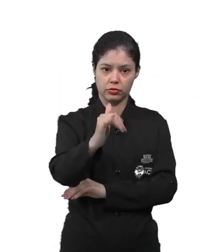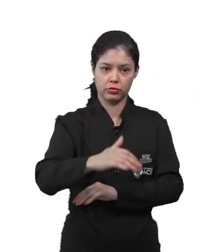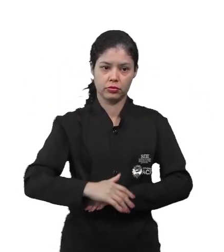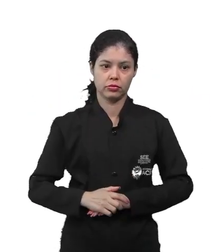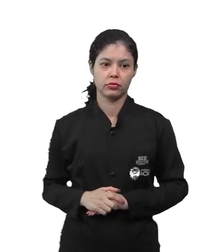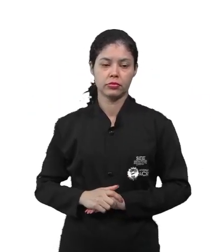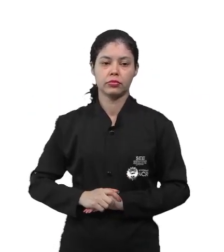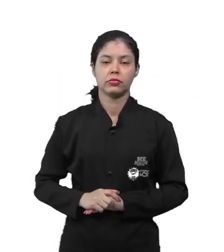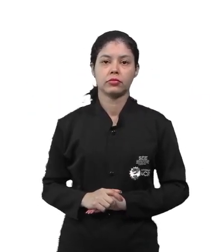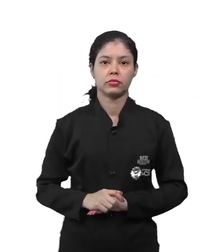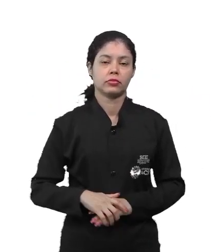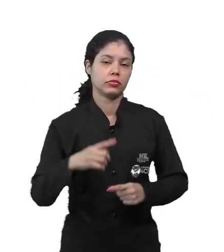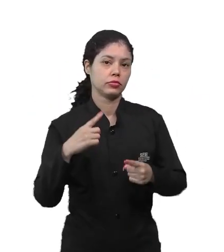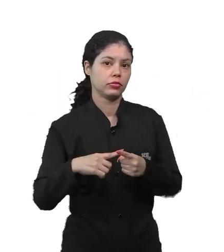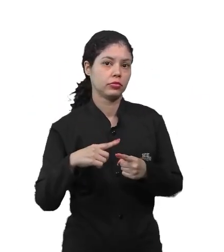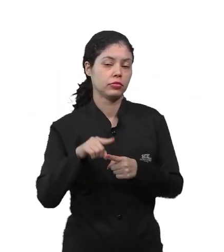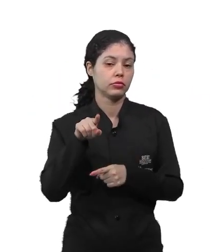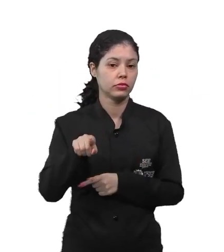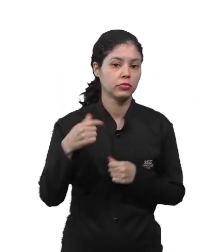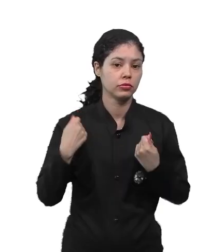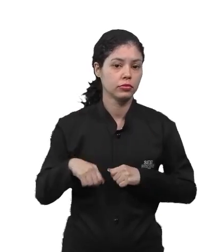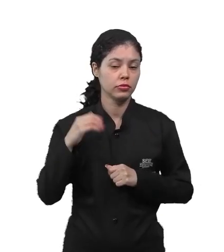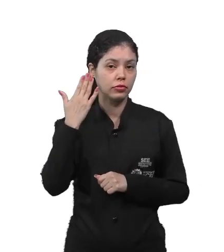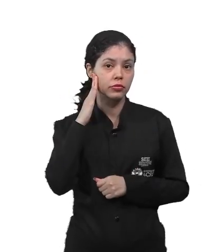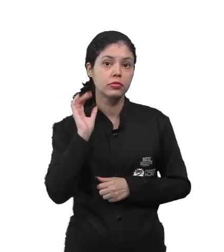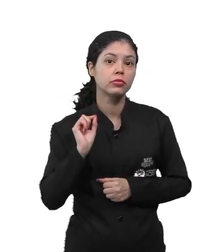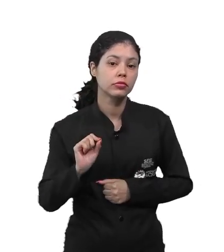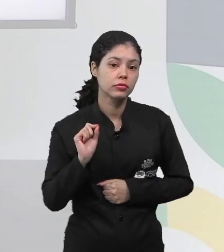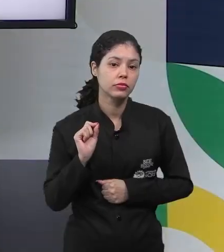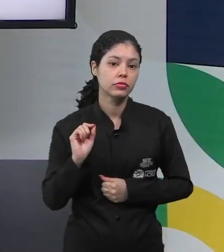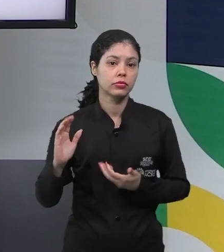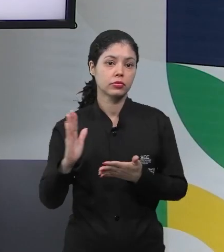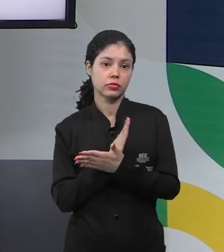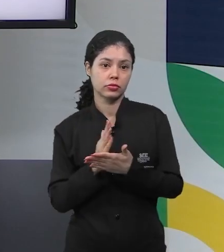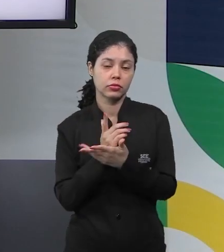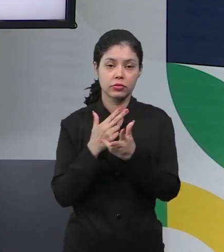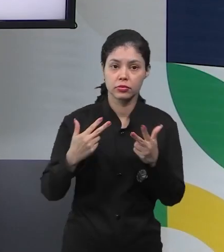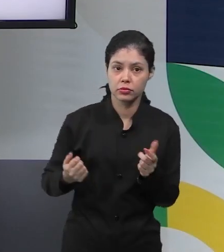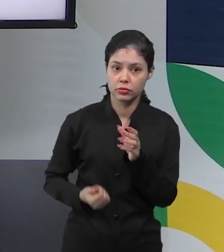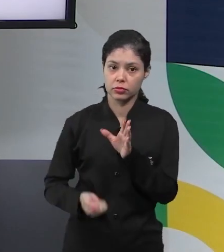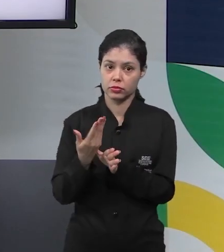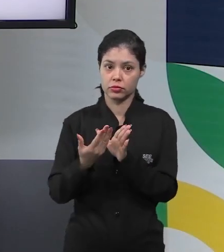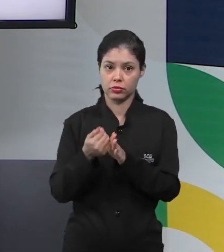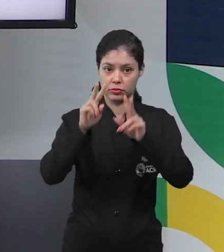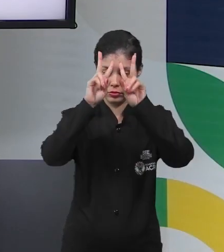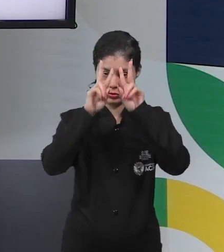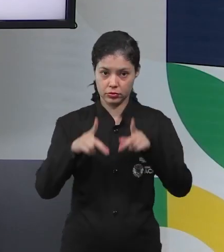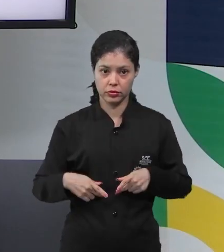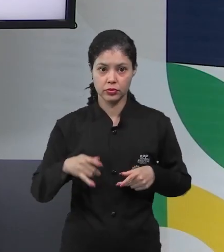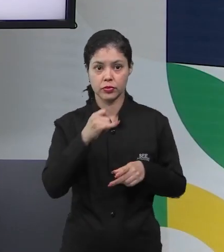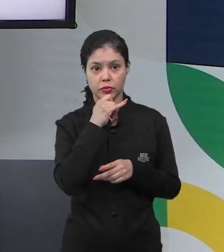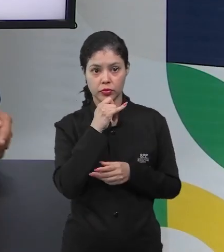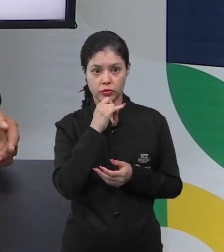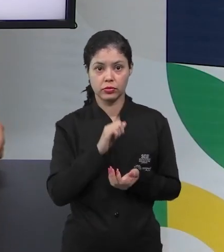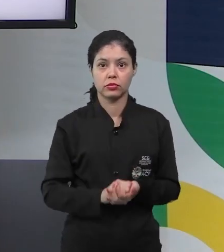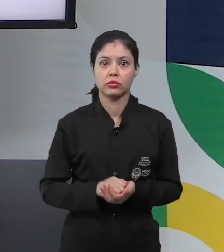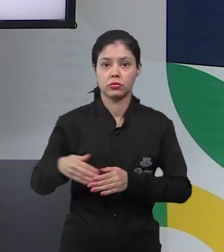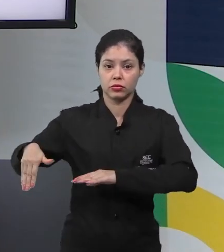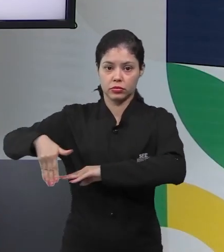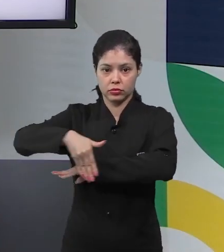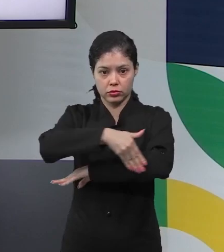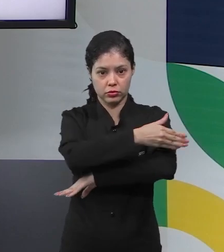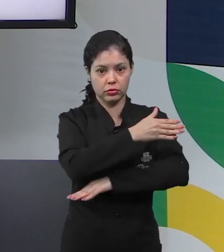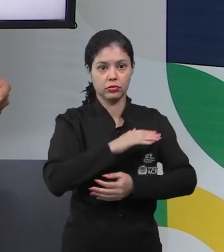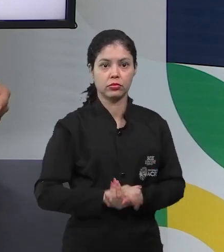fontes de energia. Porque aqui nós precisamos entender que alguma coisa criada pelo homem, como por exemplo uma rua,